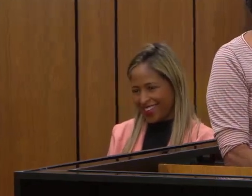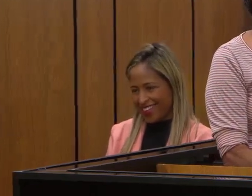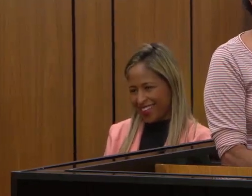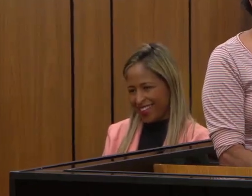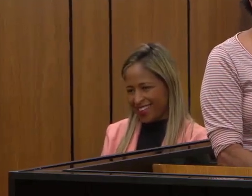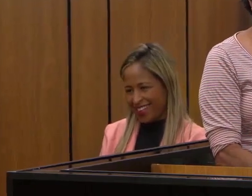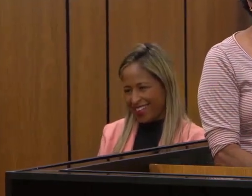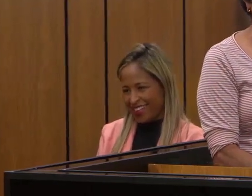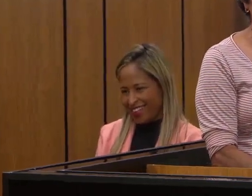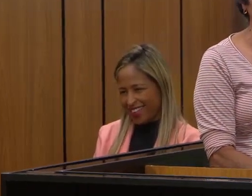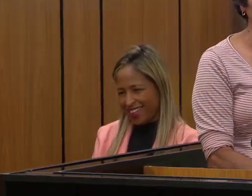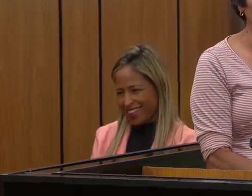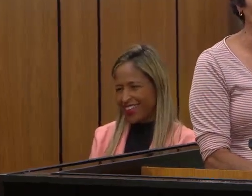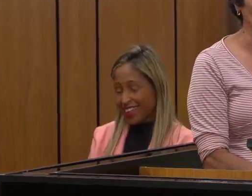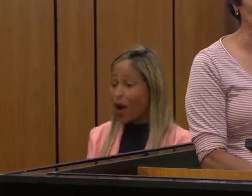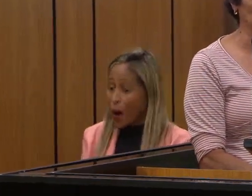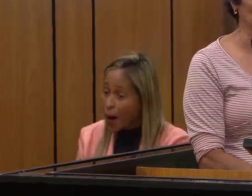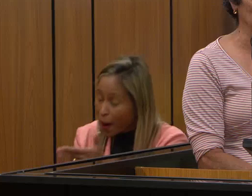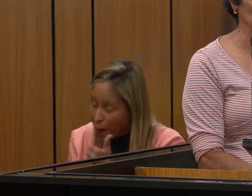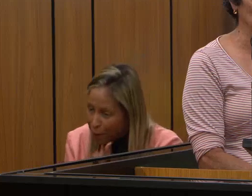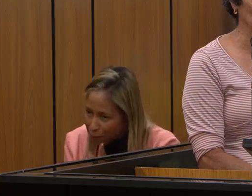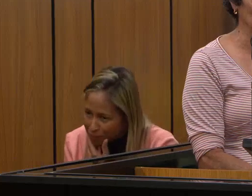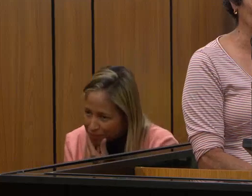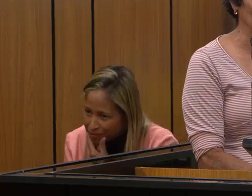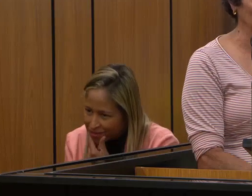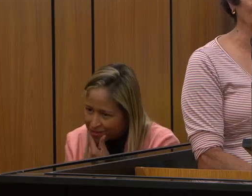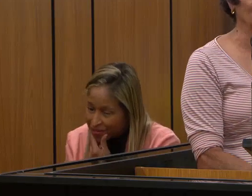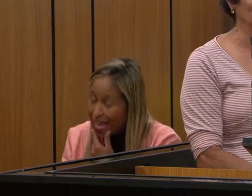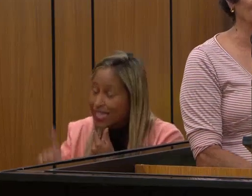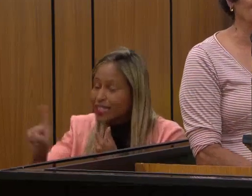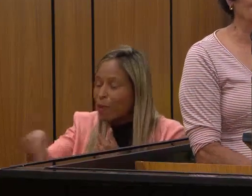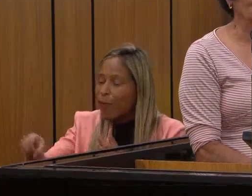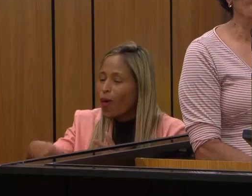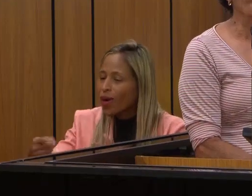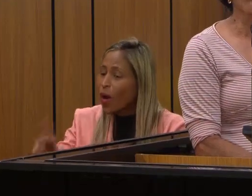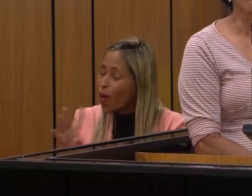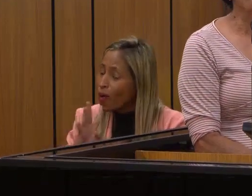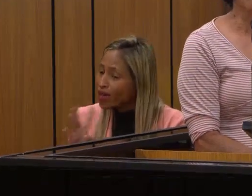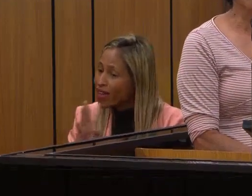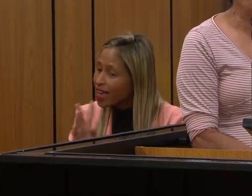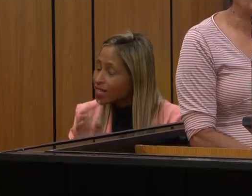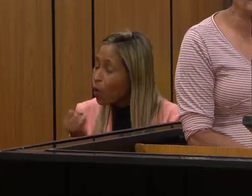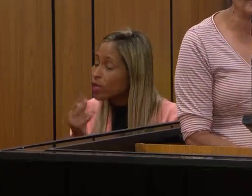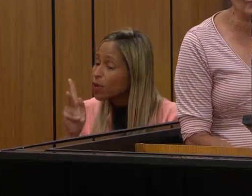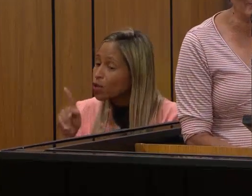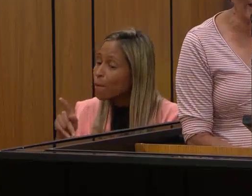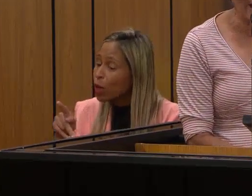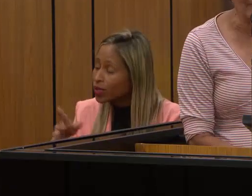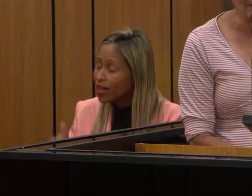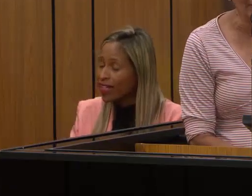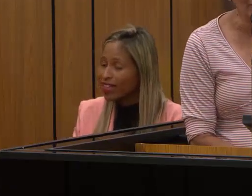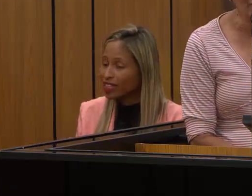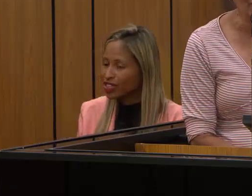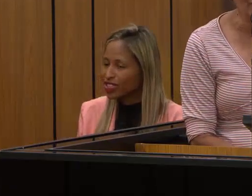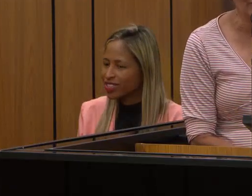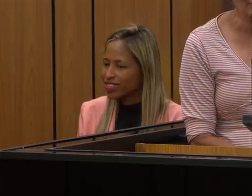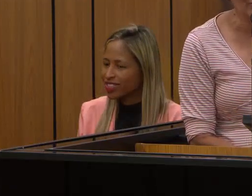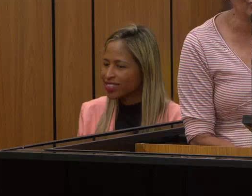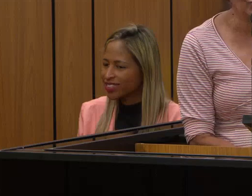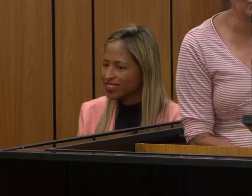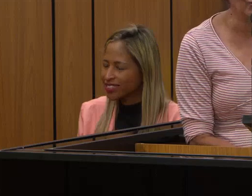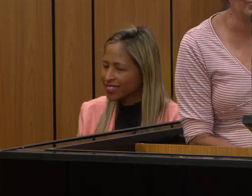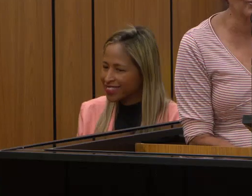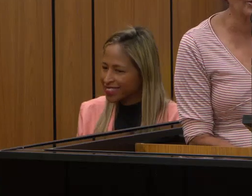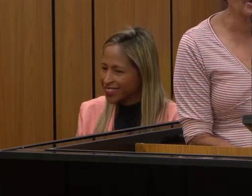Mas a minha situação é muito ruim porque eu fui marcar fiz um pagamento